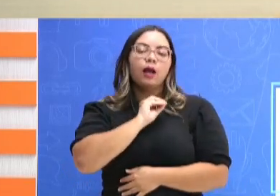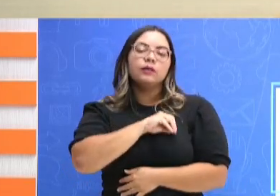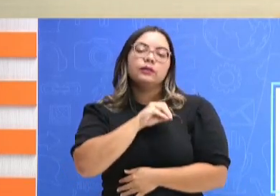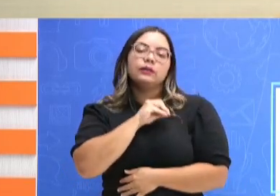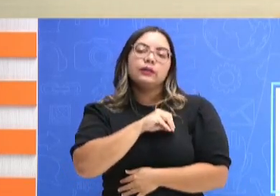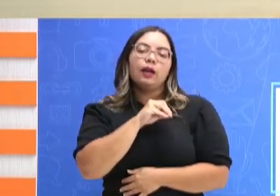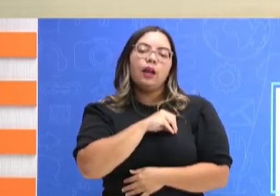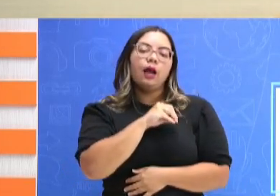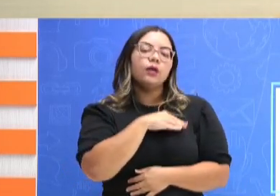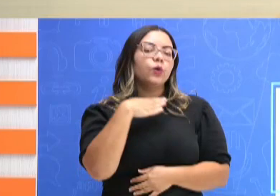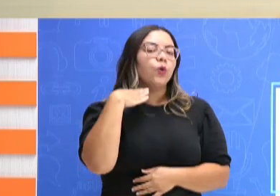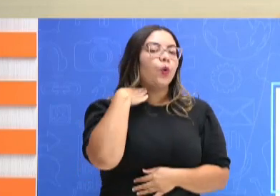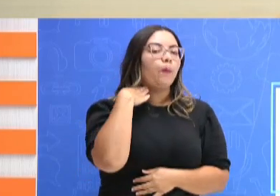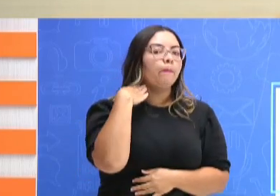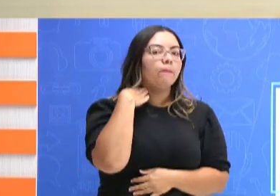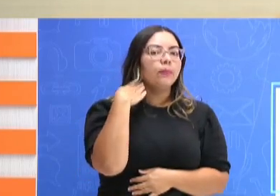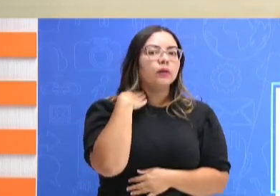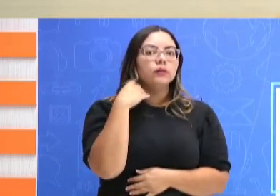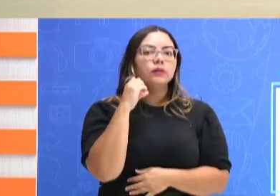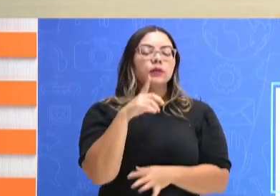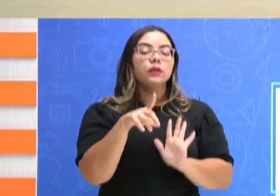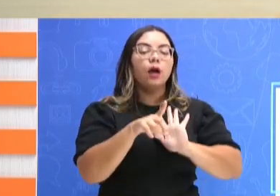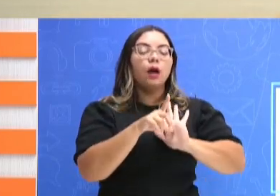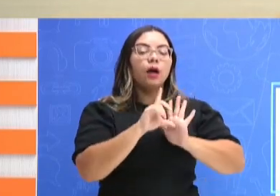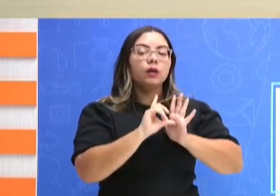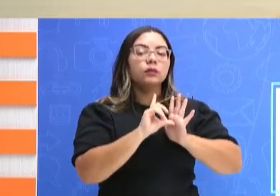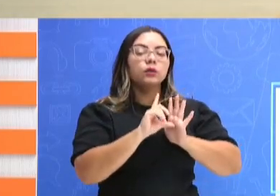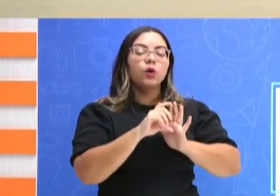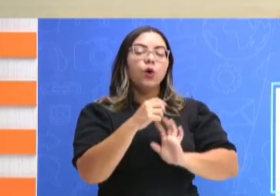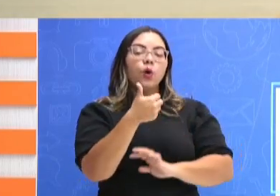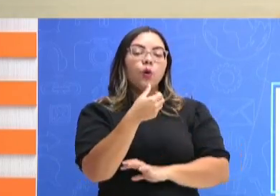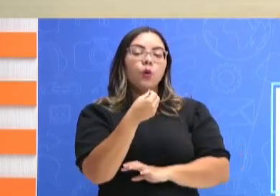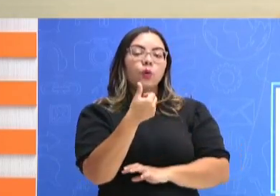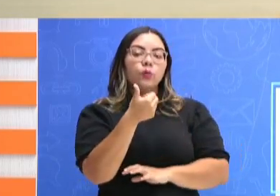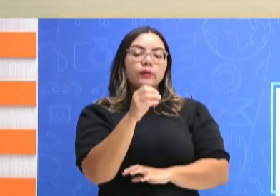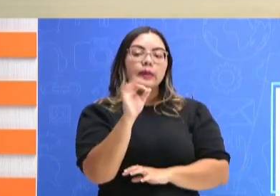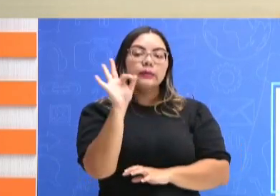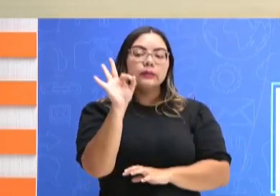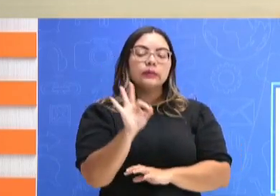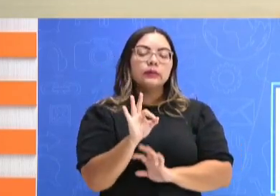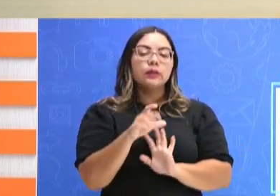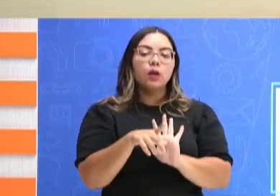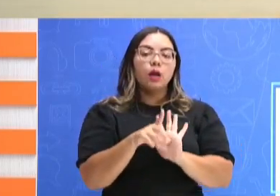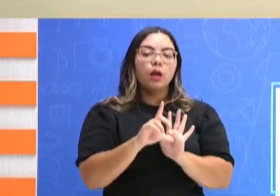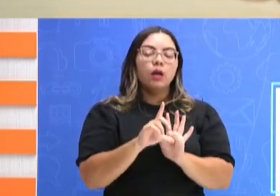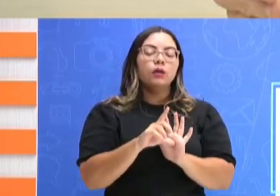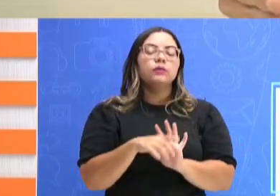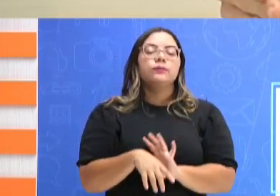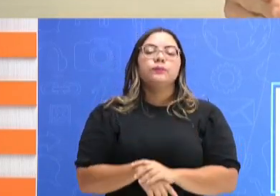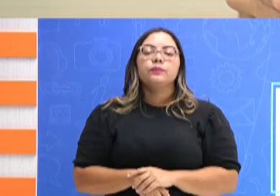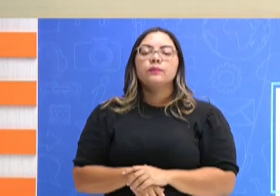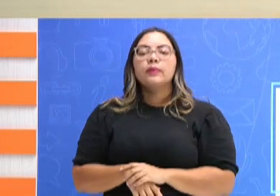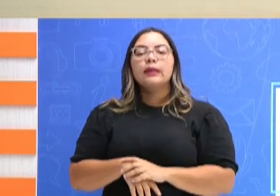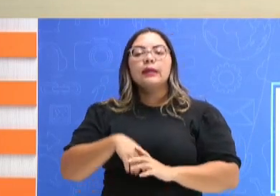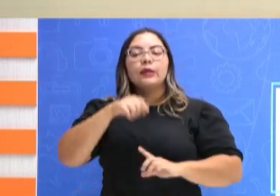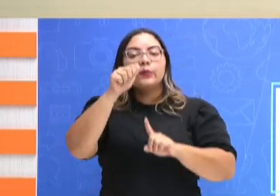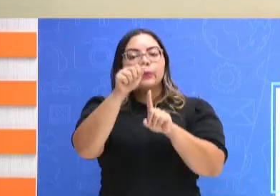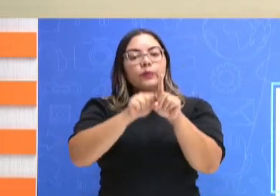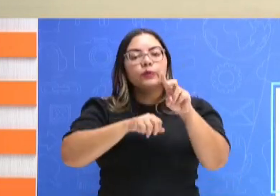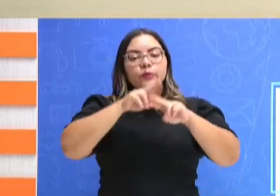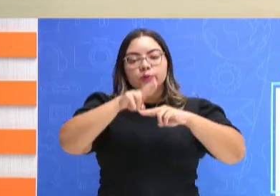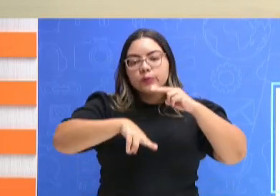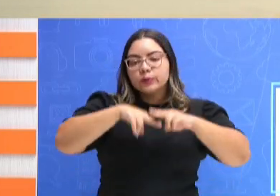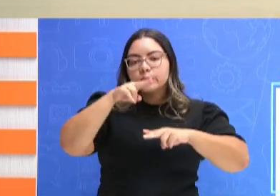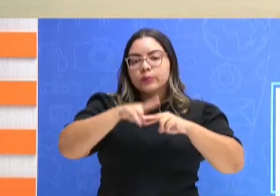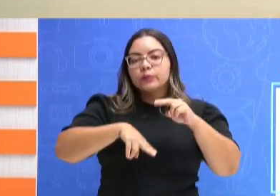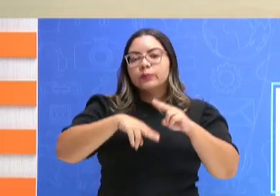salário em contas, que seja do salário antecipado ou que seja do 13º antecipado. E no mês de junho,